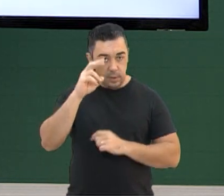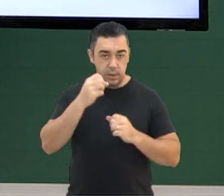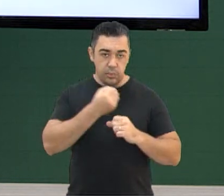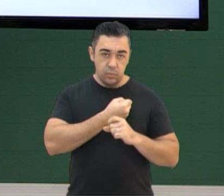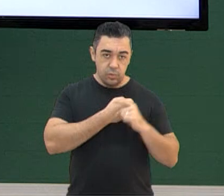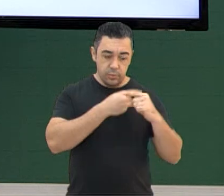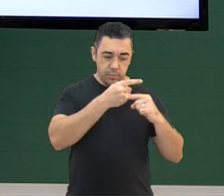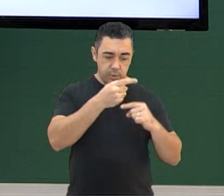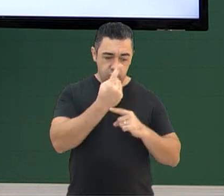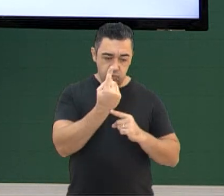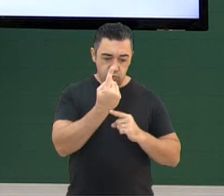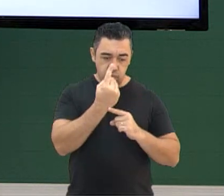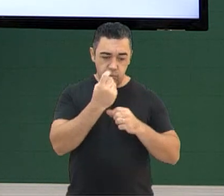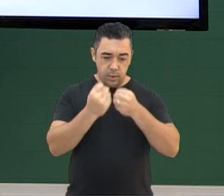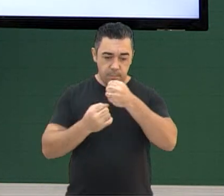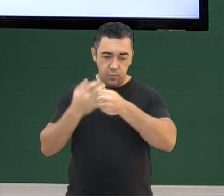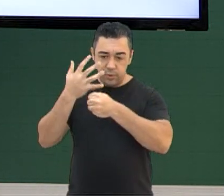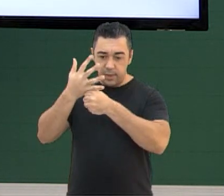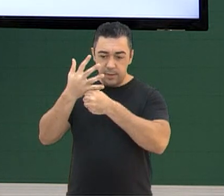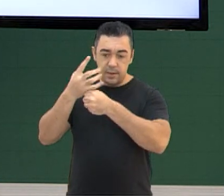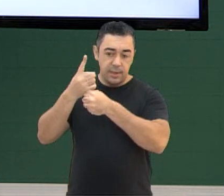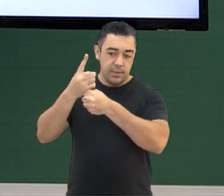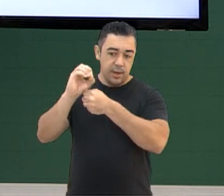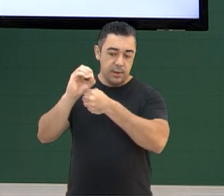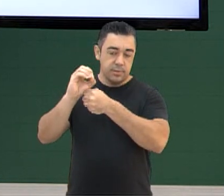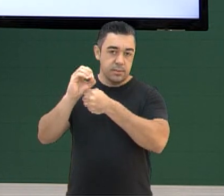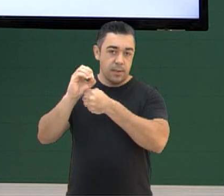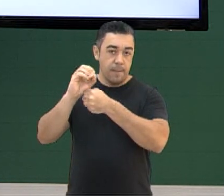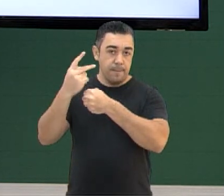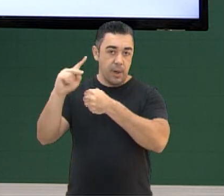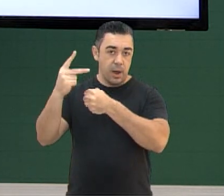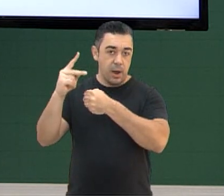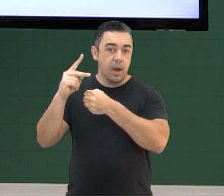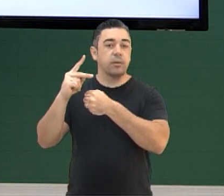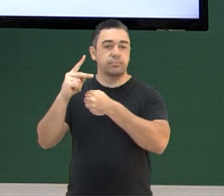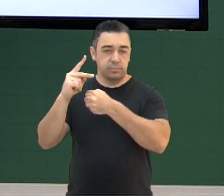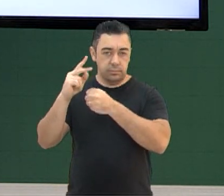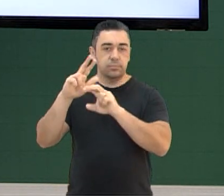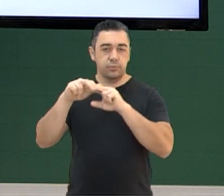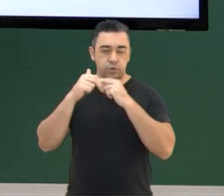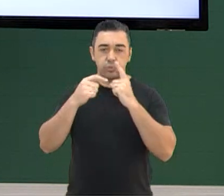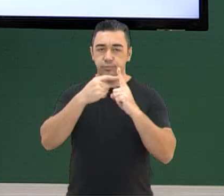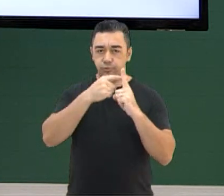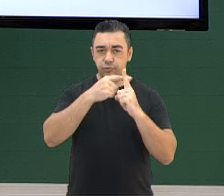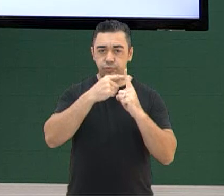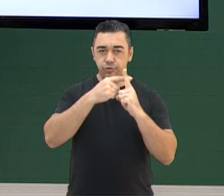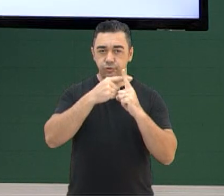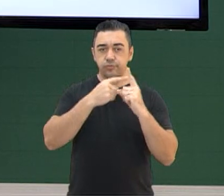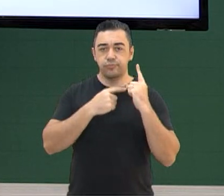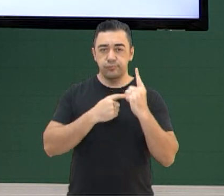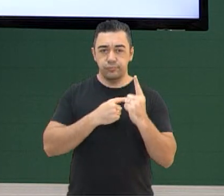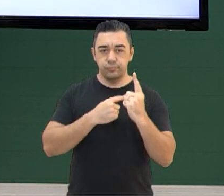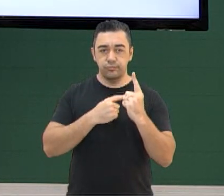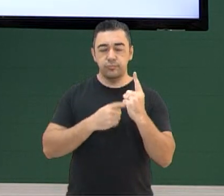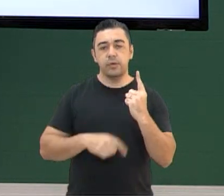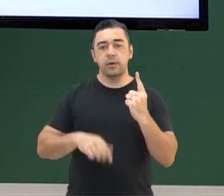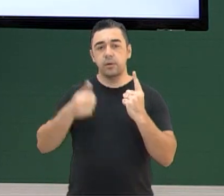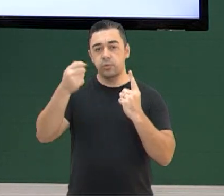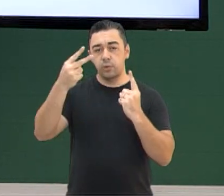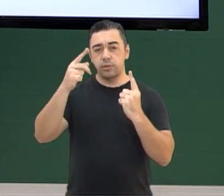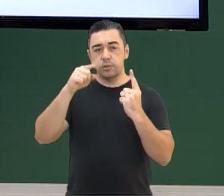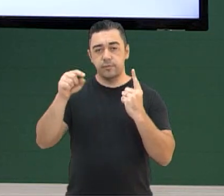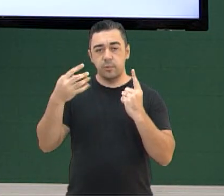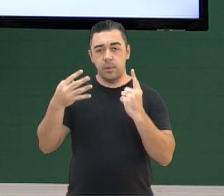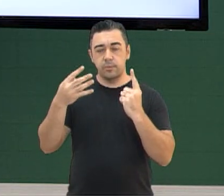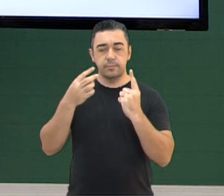negativo elevado a uma potência, certo? Par. Então, ele ficará positivo. E 12 divididos por 4 é